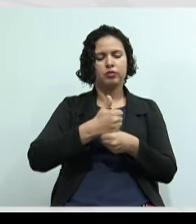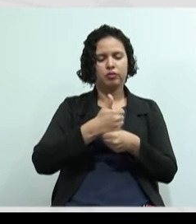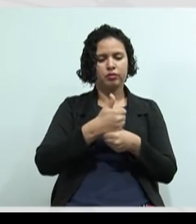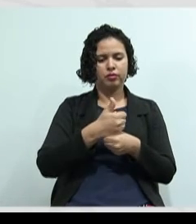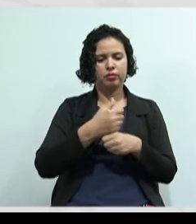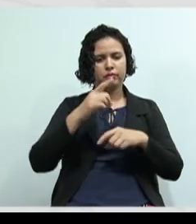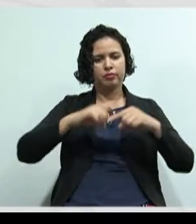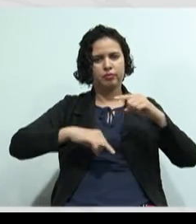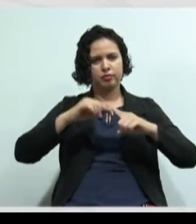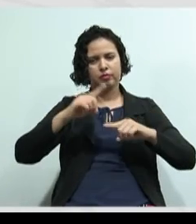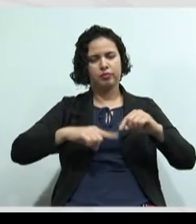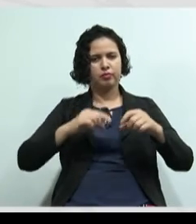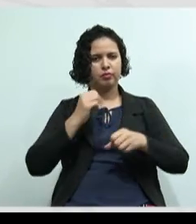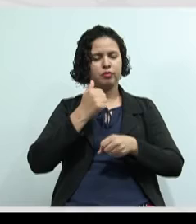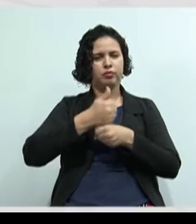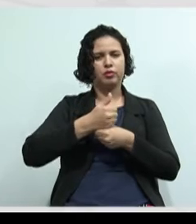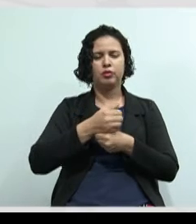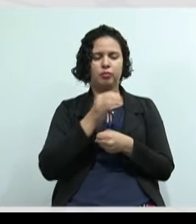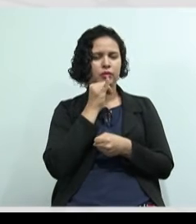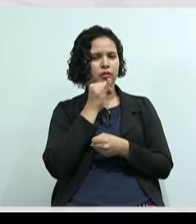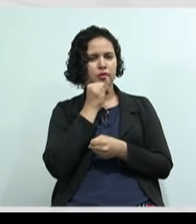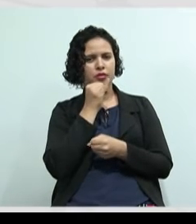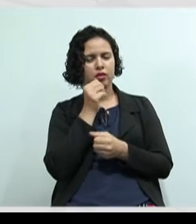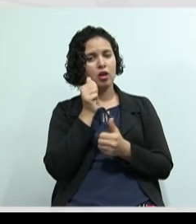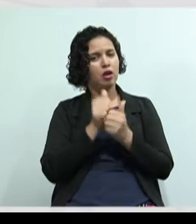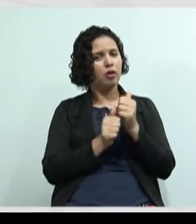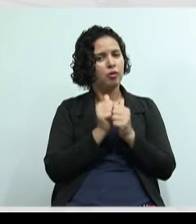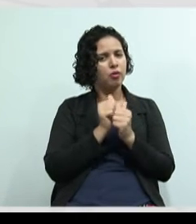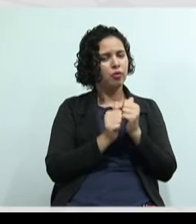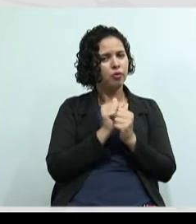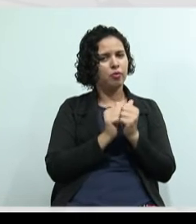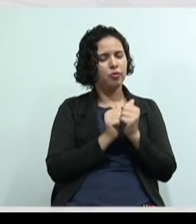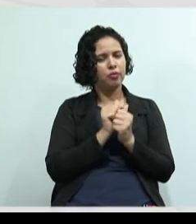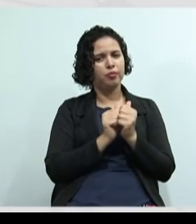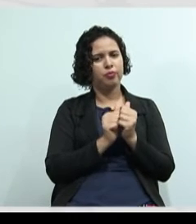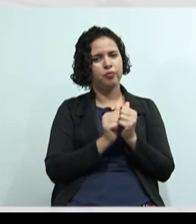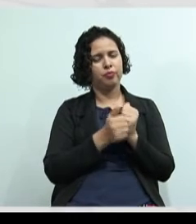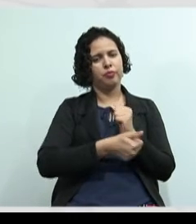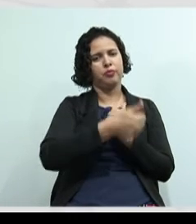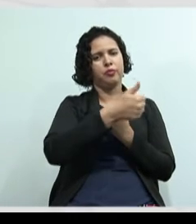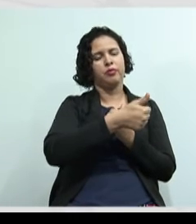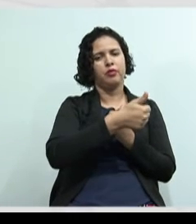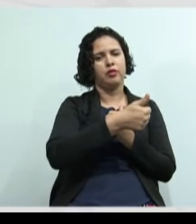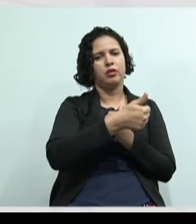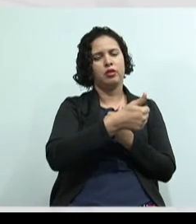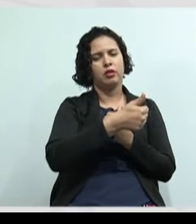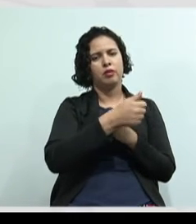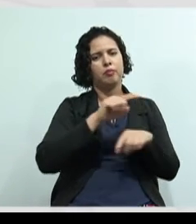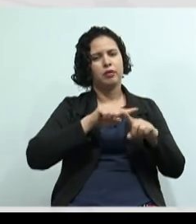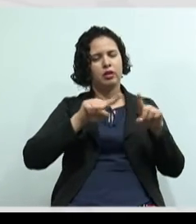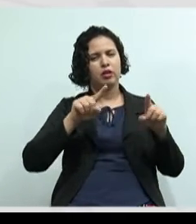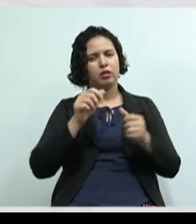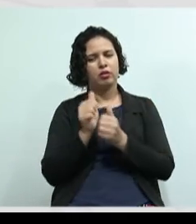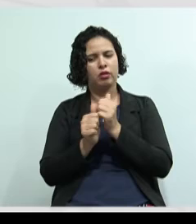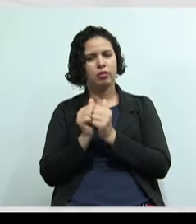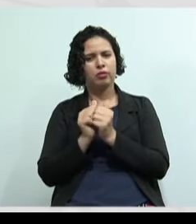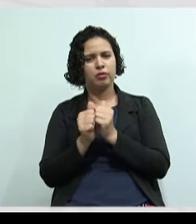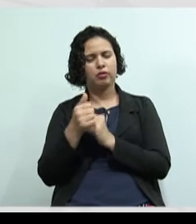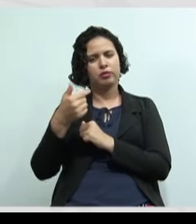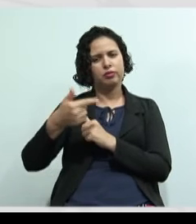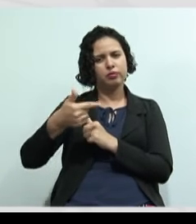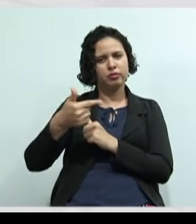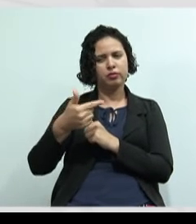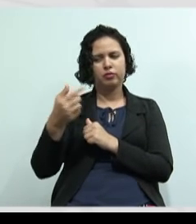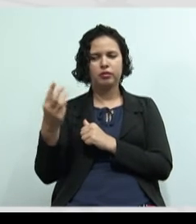eu compro um arroz de primeira, mas será que o arroz de segunda não me atende? Será que o arroz de terceira não me atende? Isso depende de cada um de nós, tá?